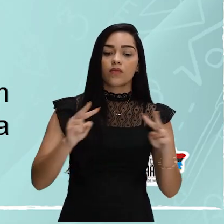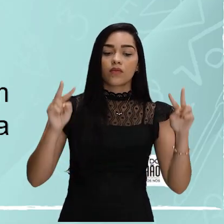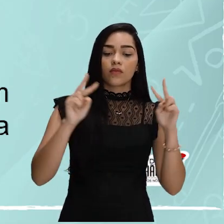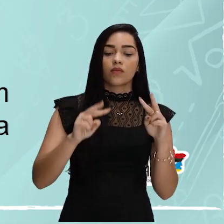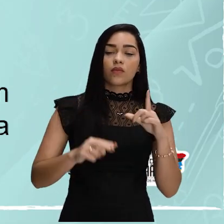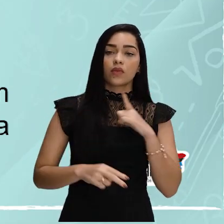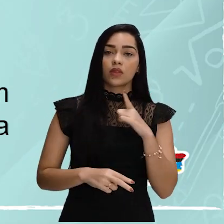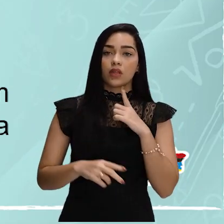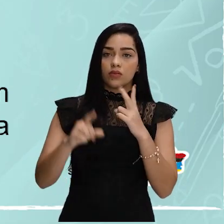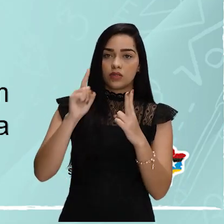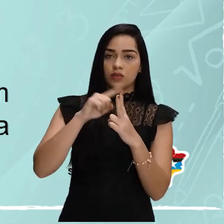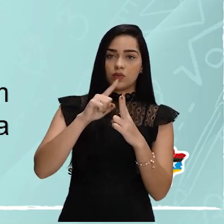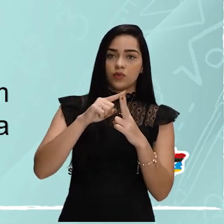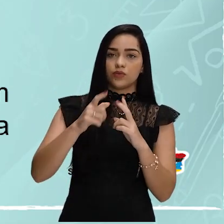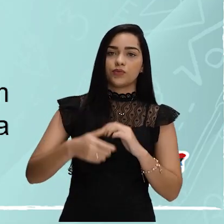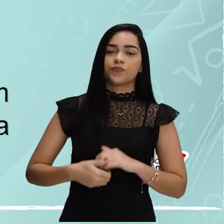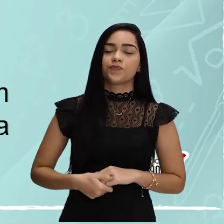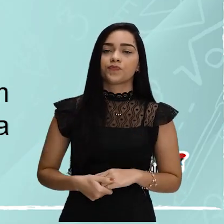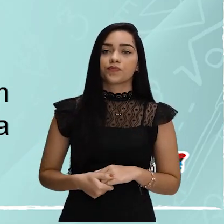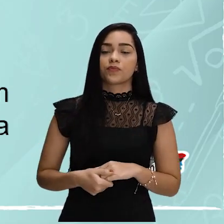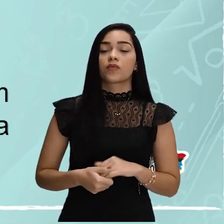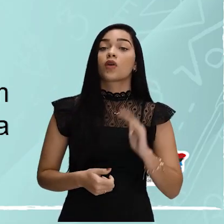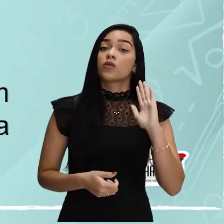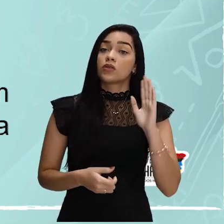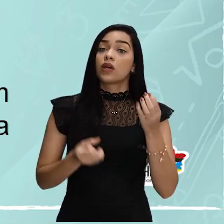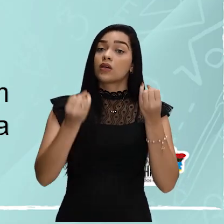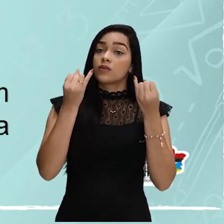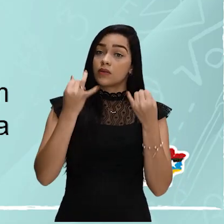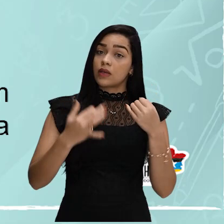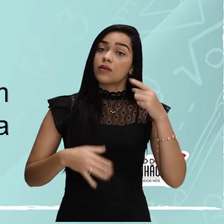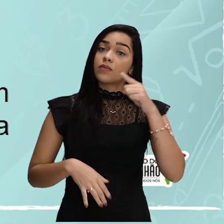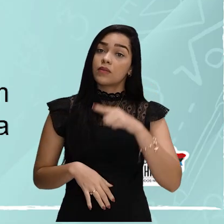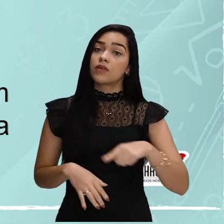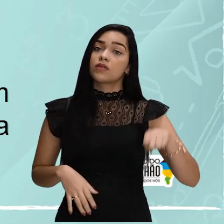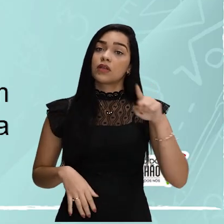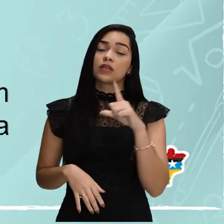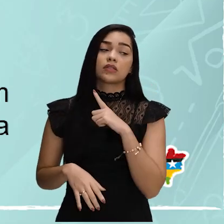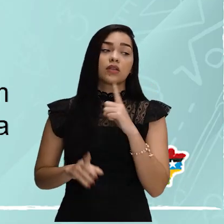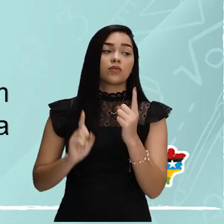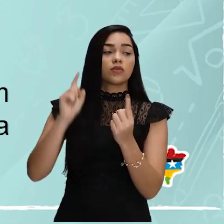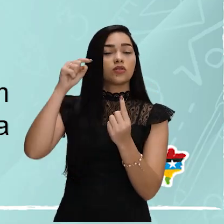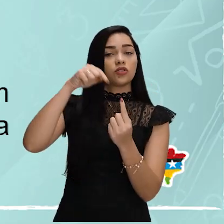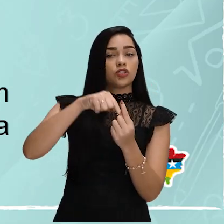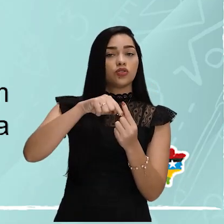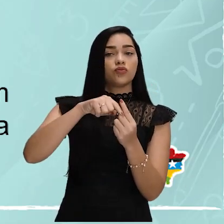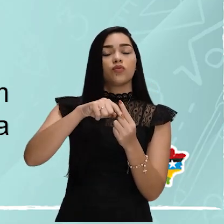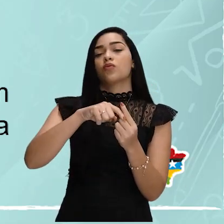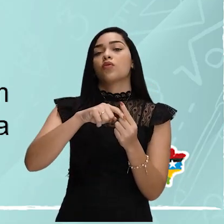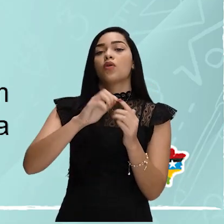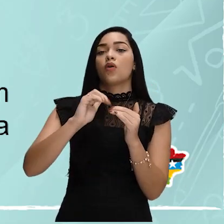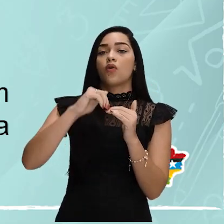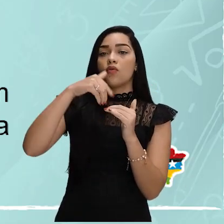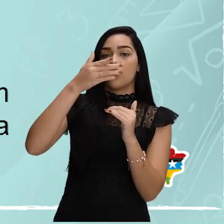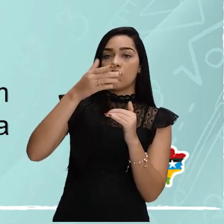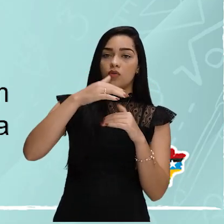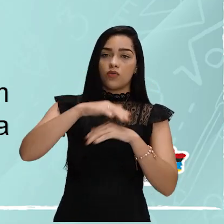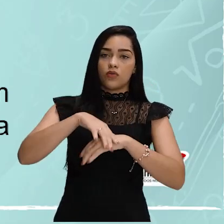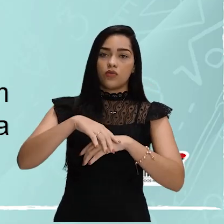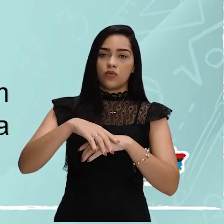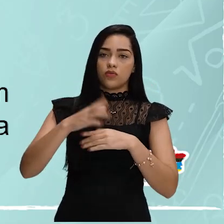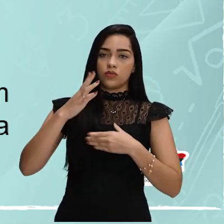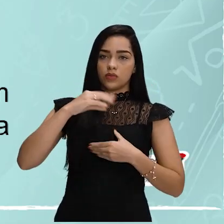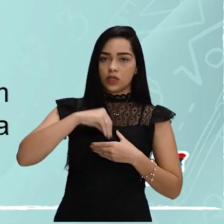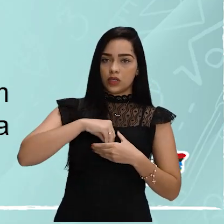de revestimento. Os epitélios de revestimento, como eu já falei para vocês, servem para revestir externamente o nosso organismo,